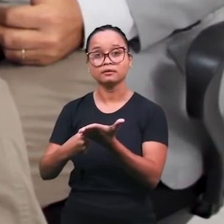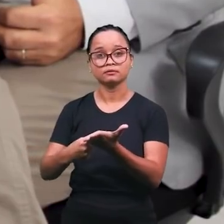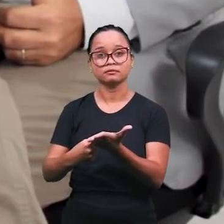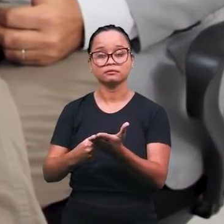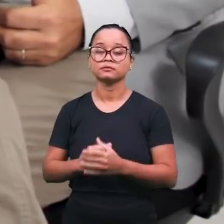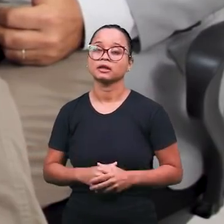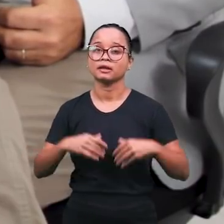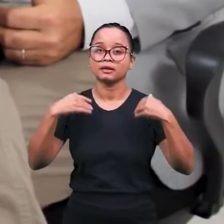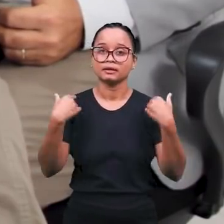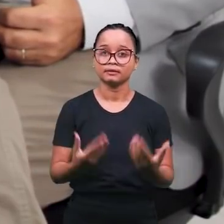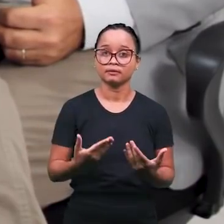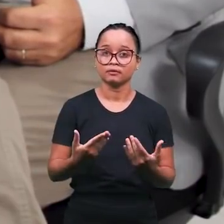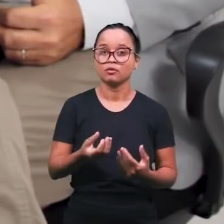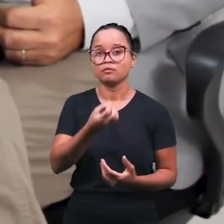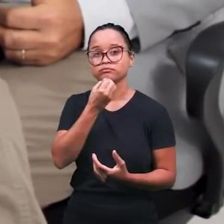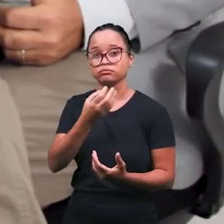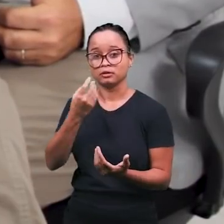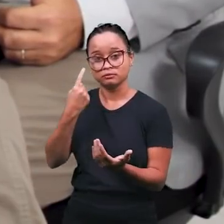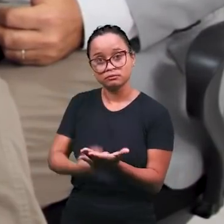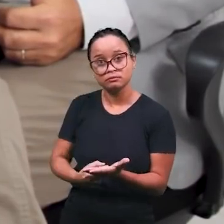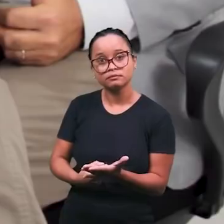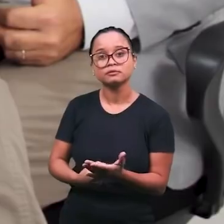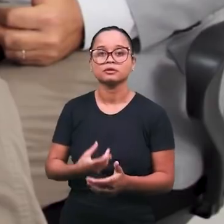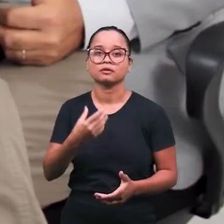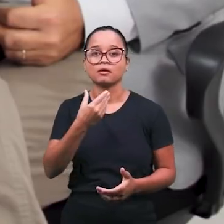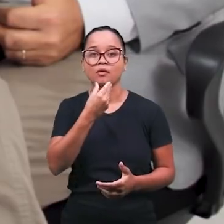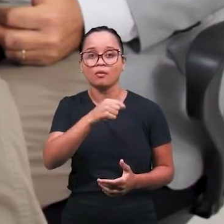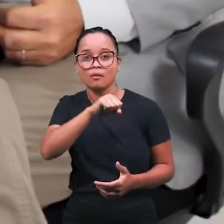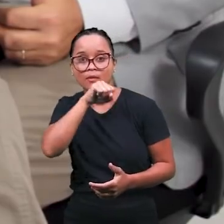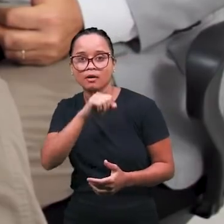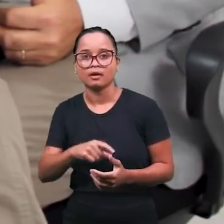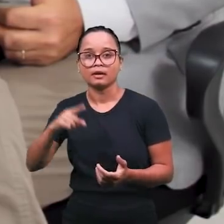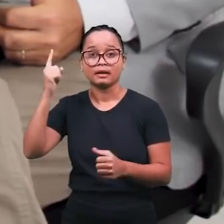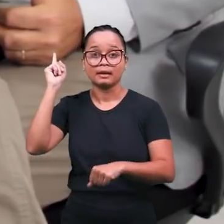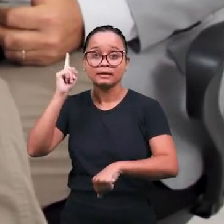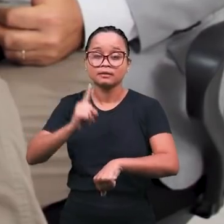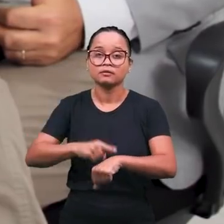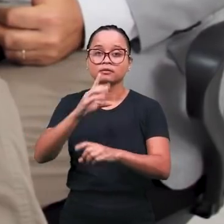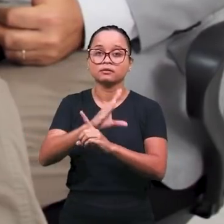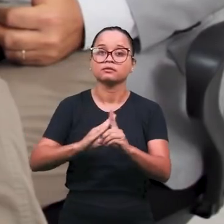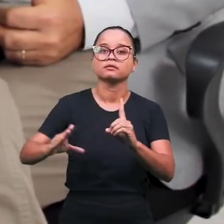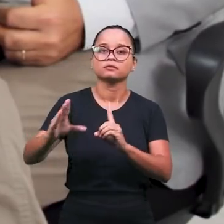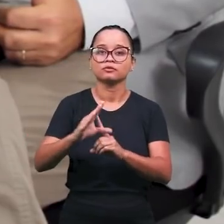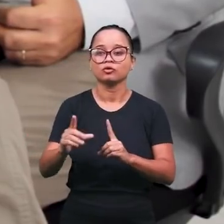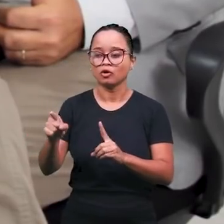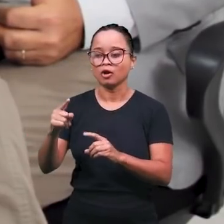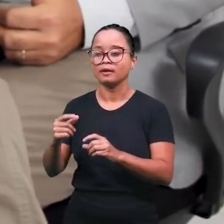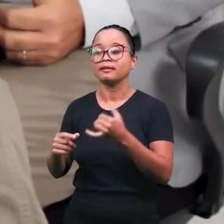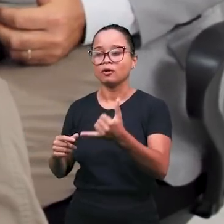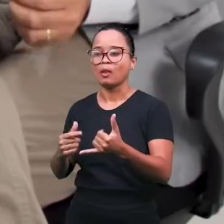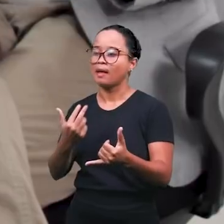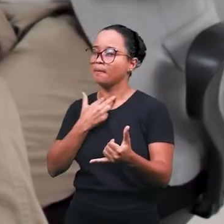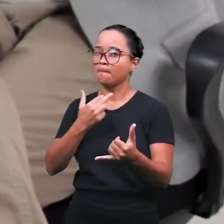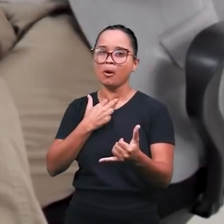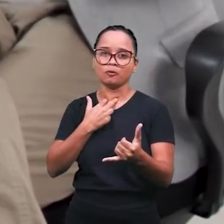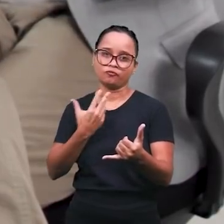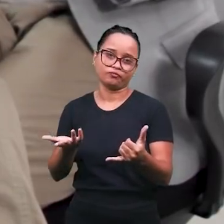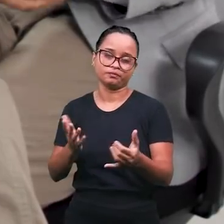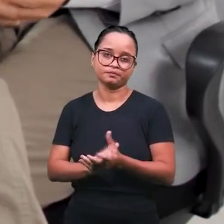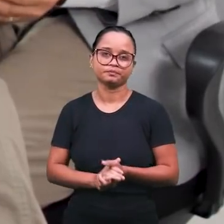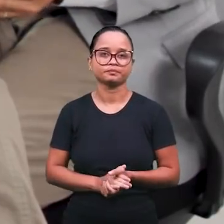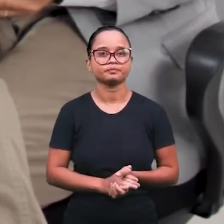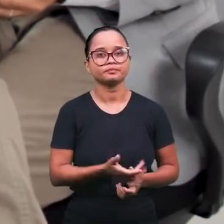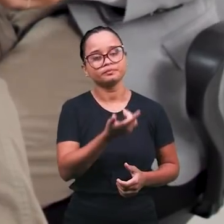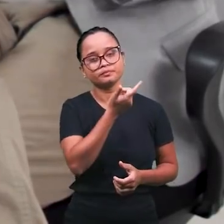com os pais. Então, um bom acordo que eu vou sugerir aos pais é que na hora do culto não se leve o celular. Essa,